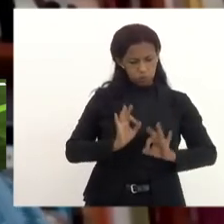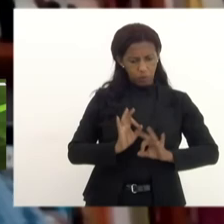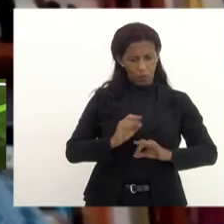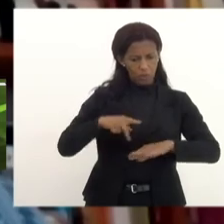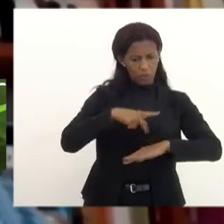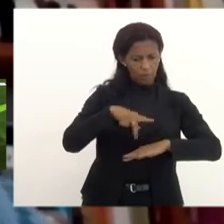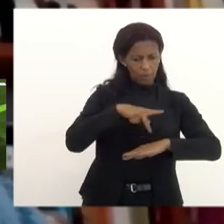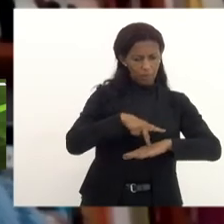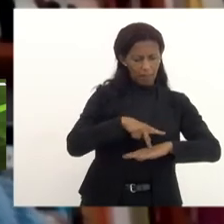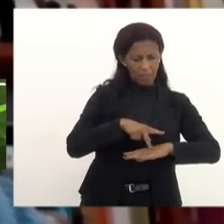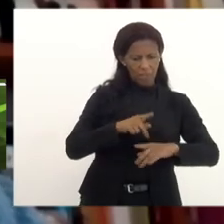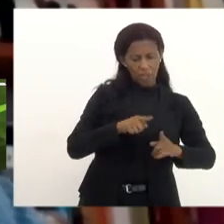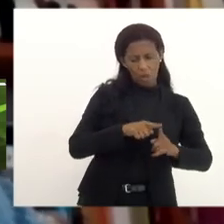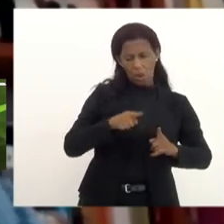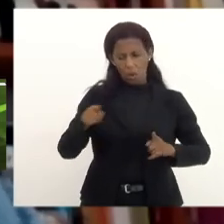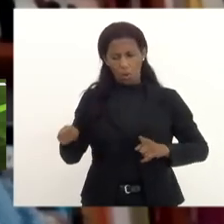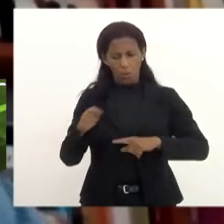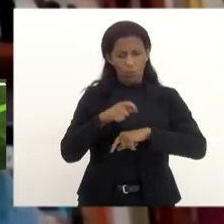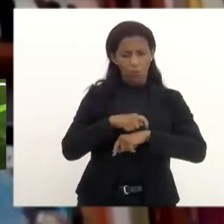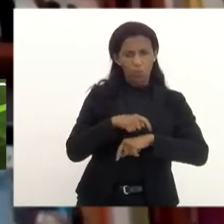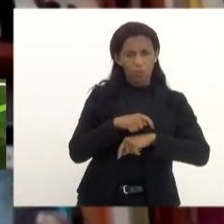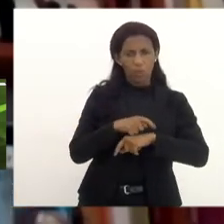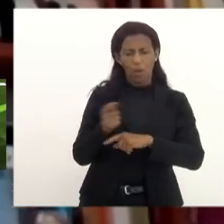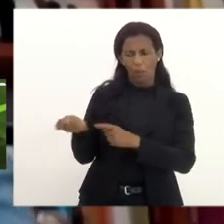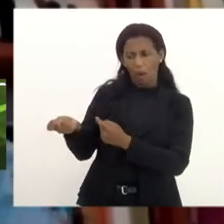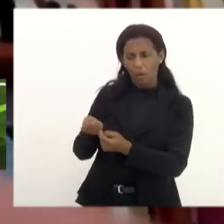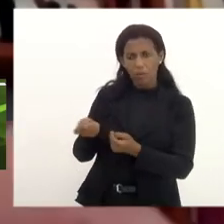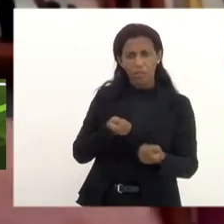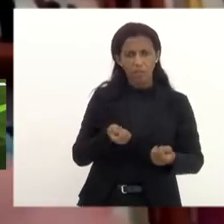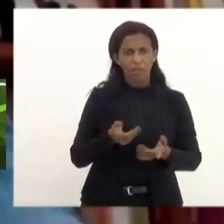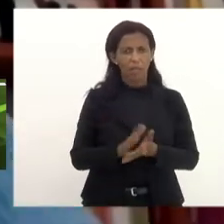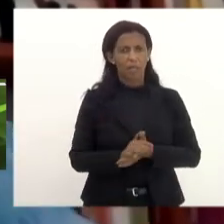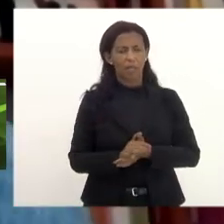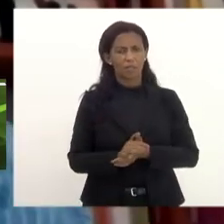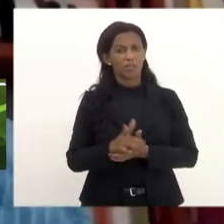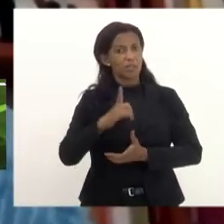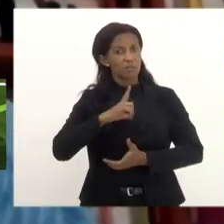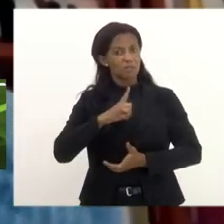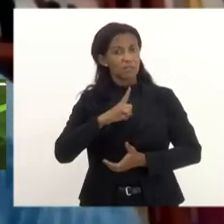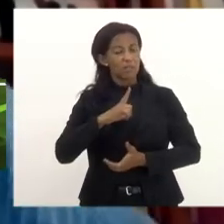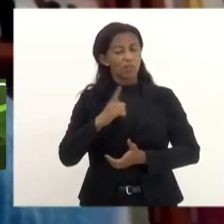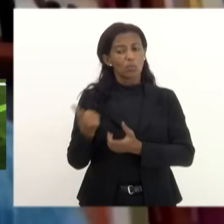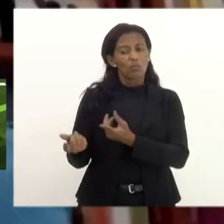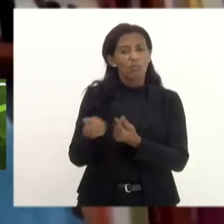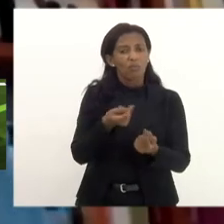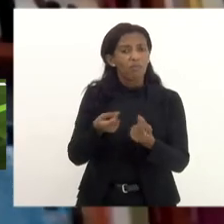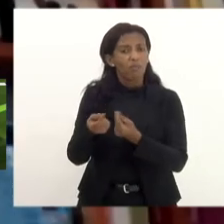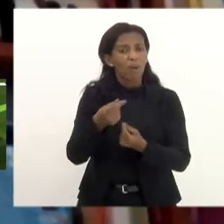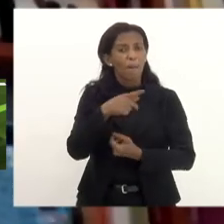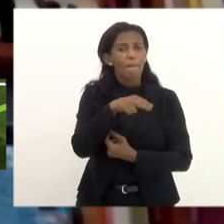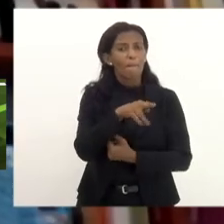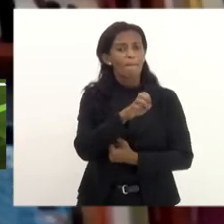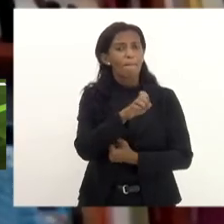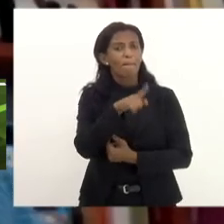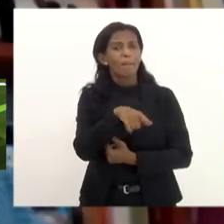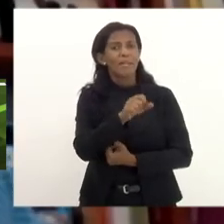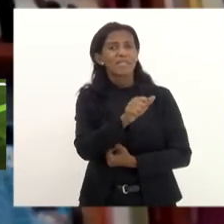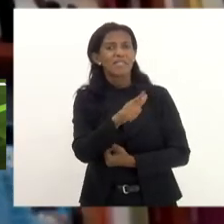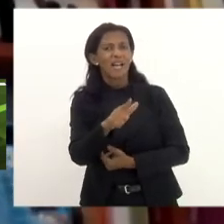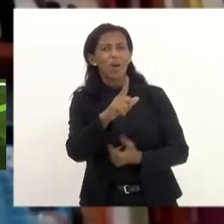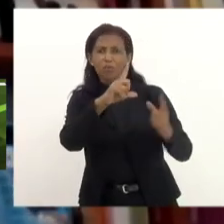país, projeto de médio e longo prazo, claro, com racionalidade, né, levando em consideração o custo do pré-salto, quer dizer, está baixíssimo,